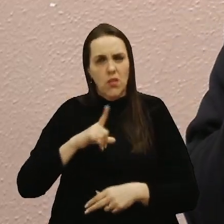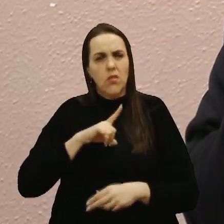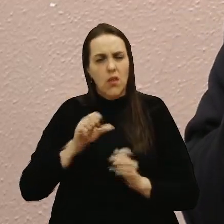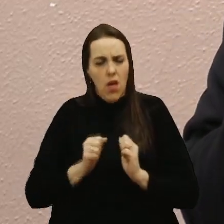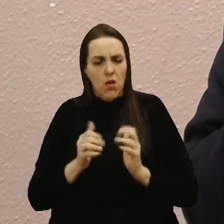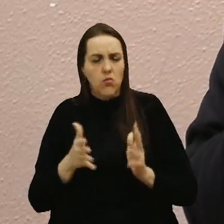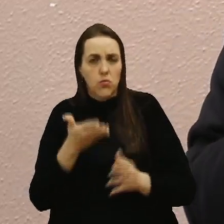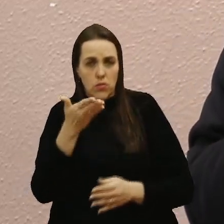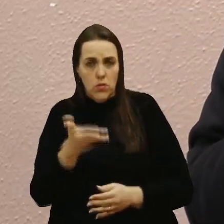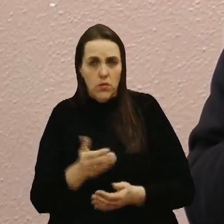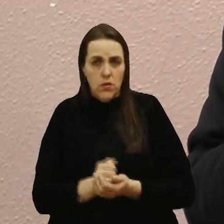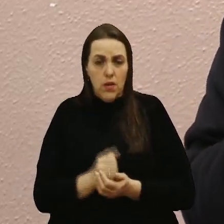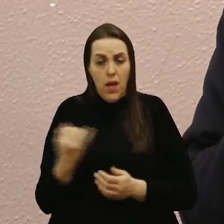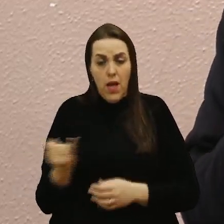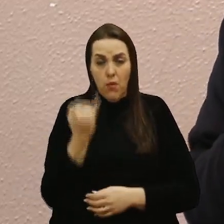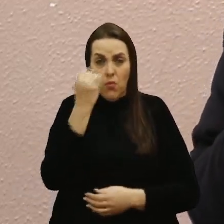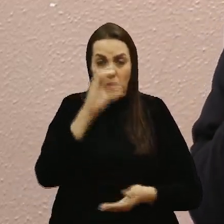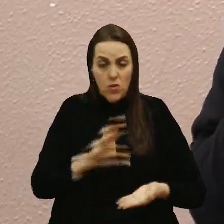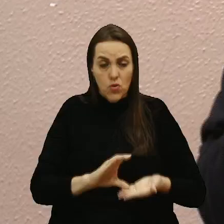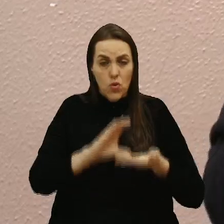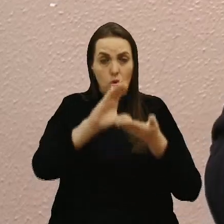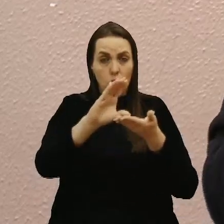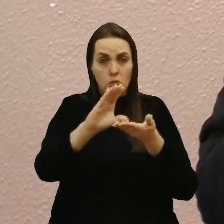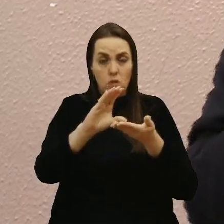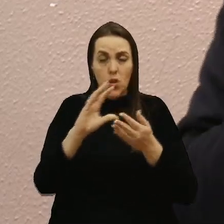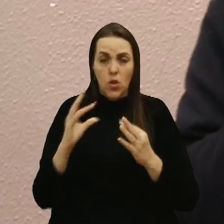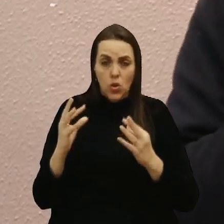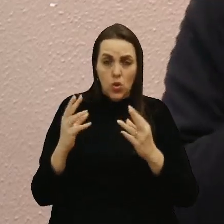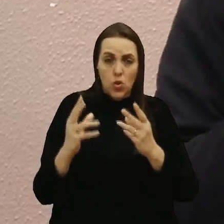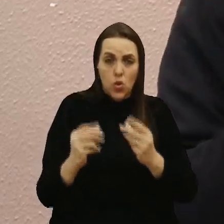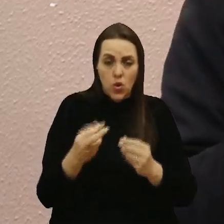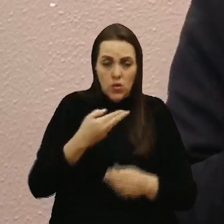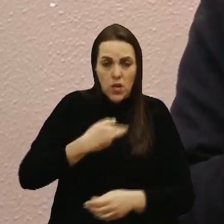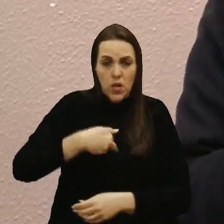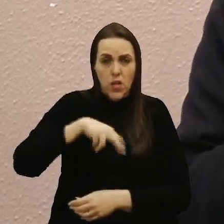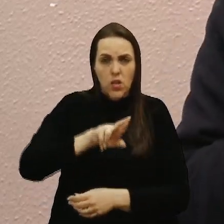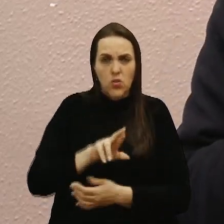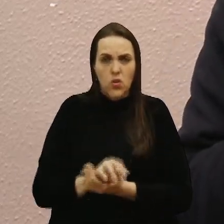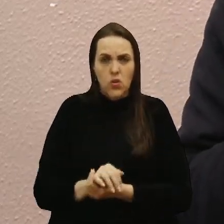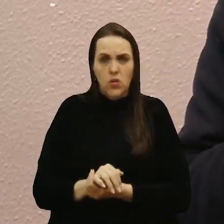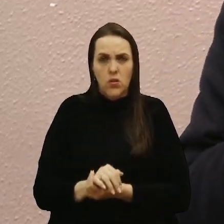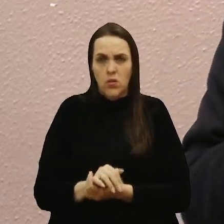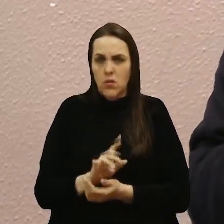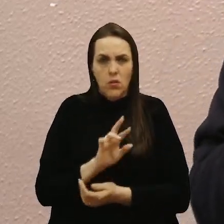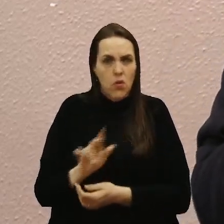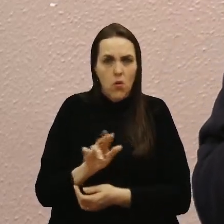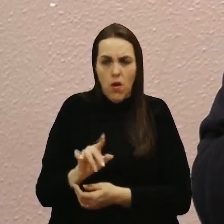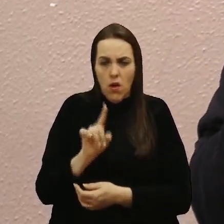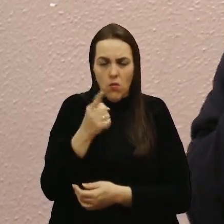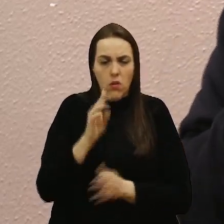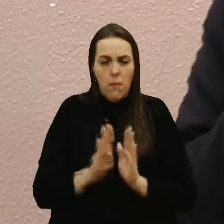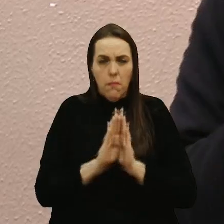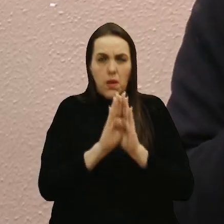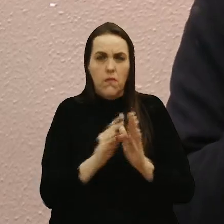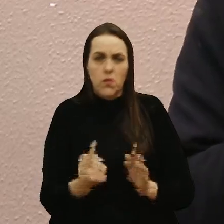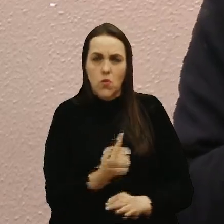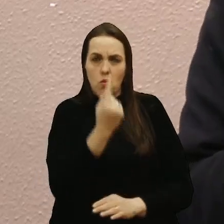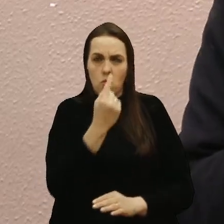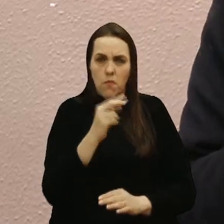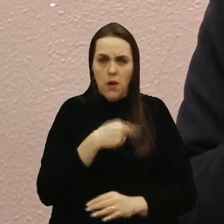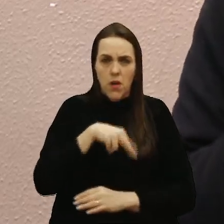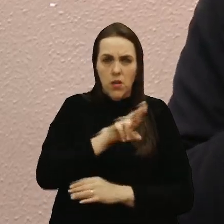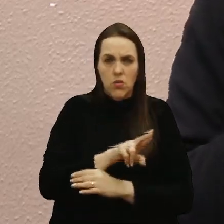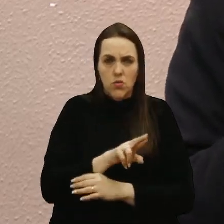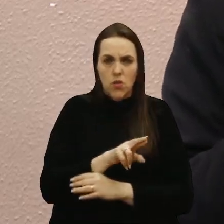Importante que nós tenhamos conselhos que consigam congregar todas as religiões, e não beneficiar uma religião em detrimento